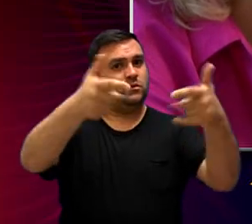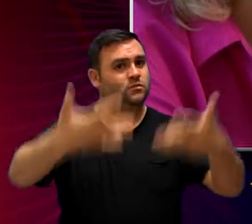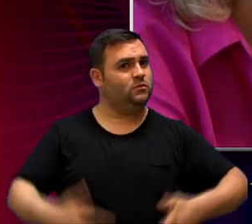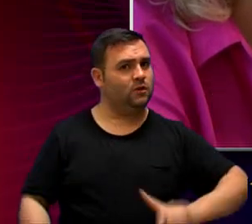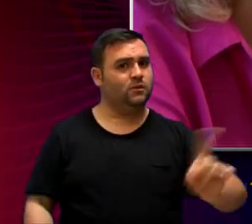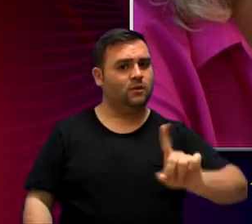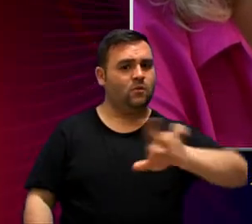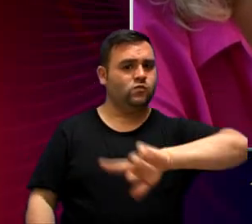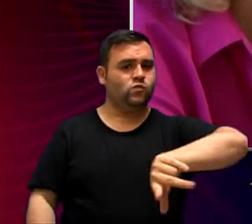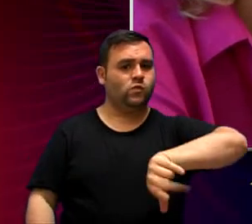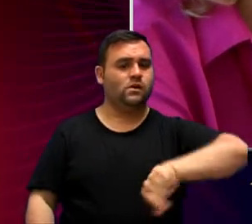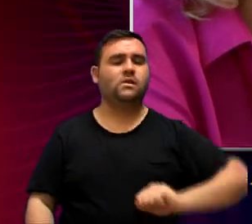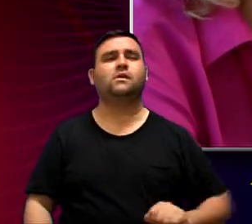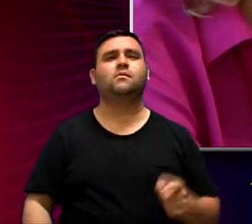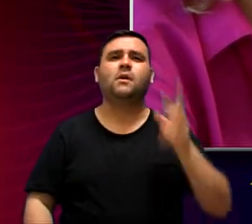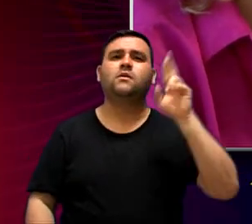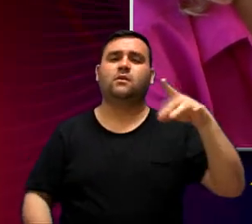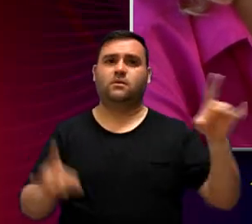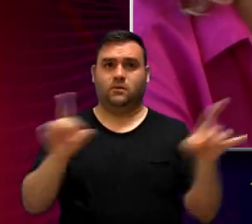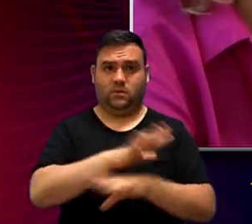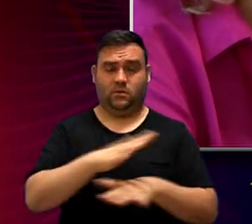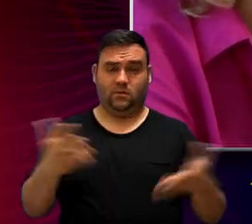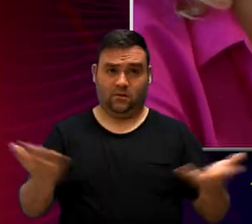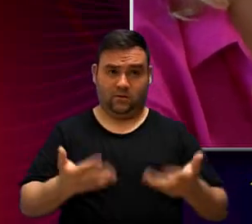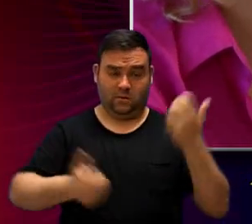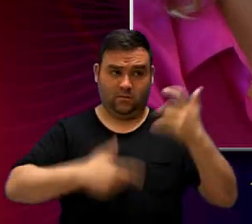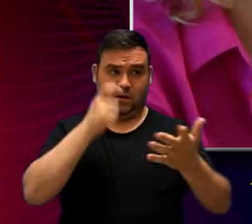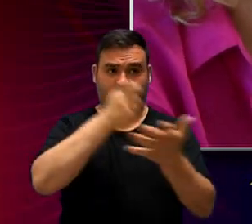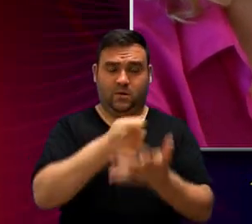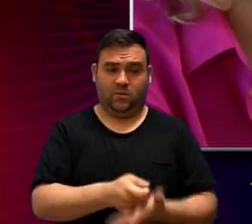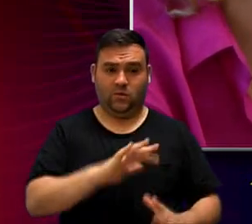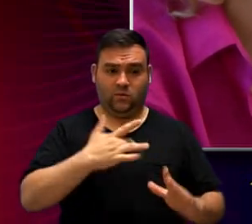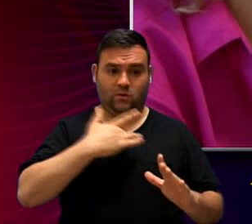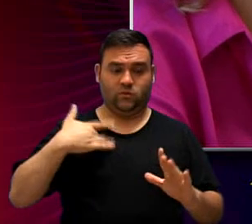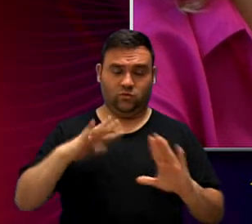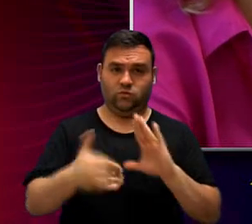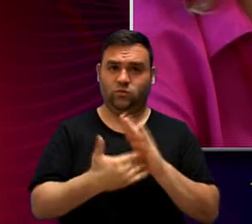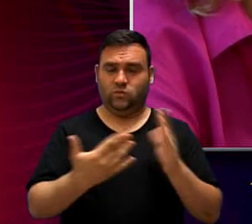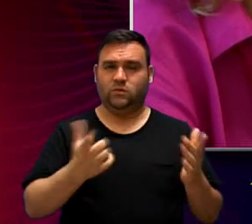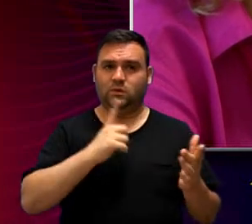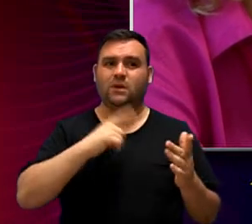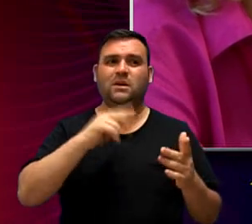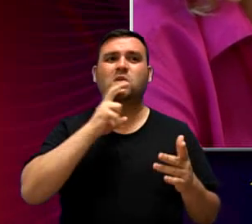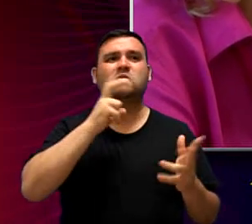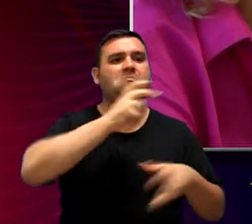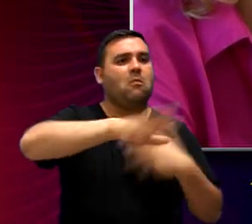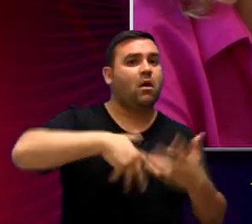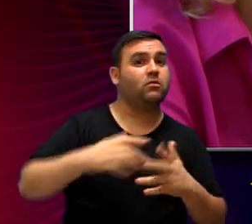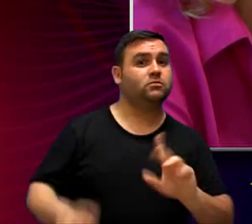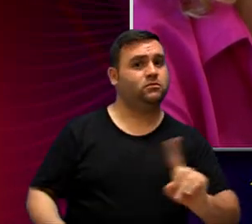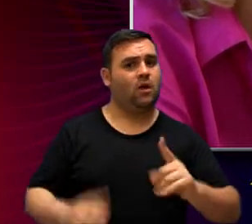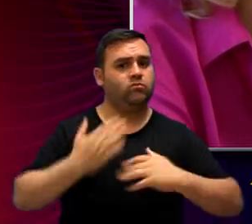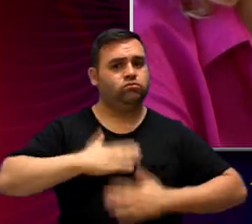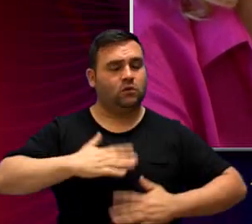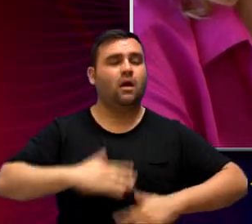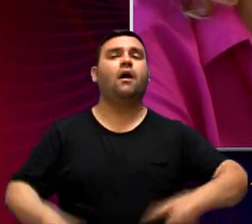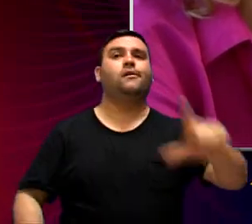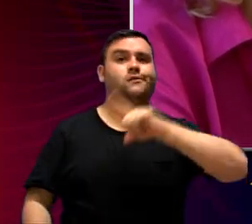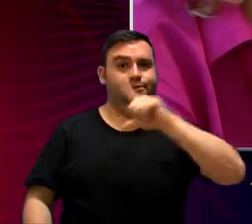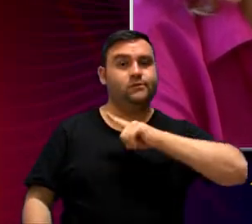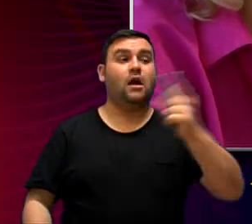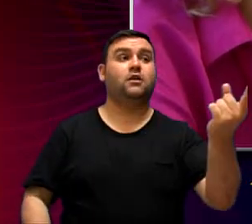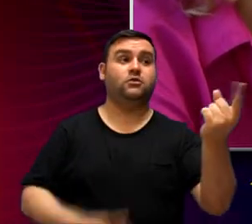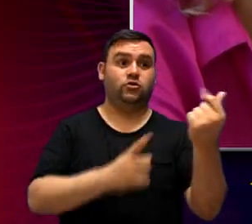coloca. Tá bom, o senhor termina os pagamentos da saúde, por exemplo? Colocando um caos, que Sorocaba está um caos e não está. Está, sim, um